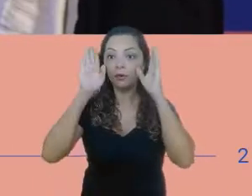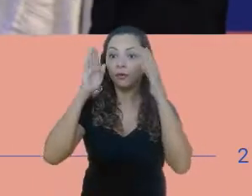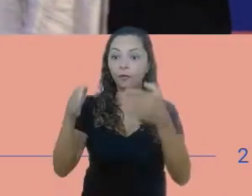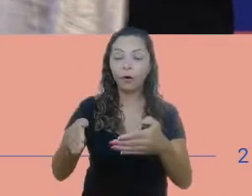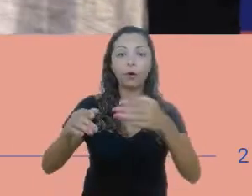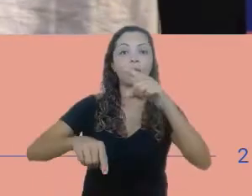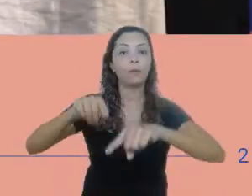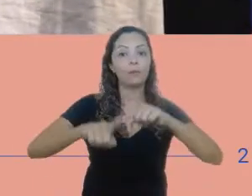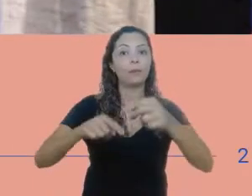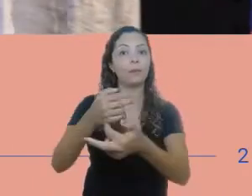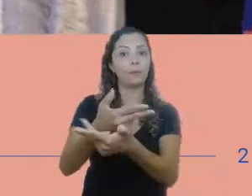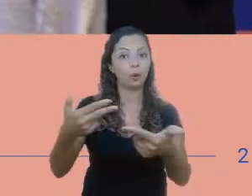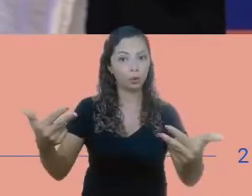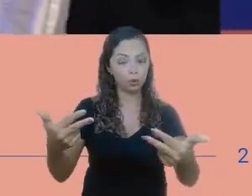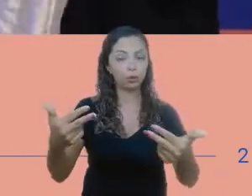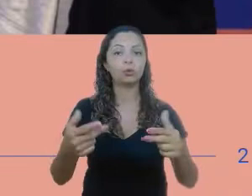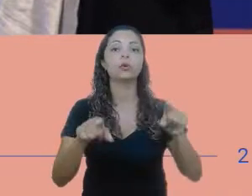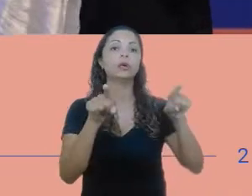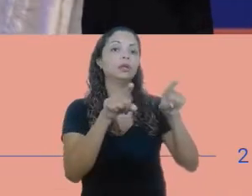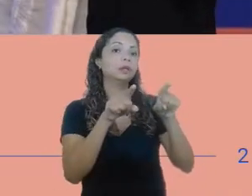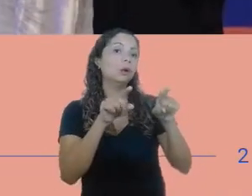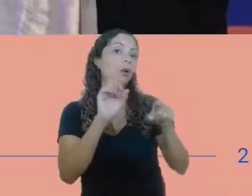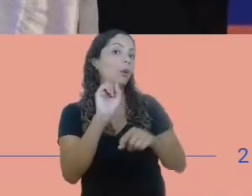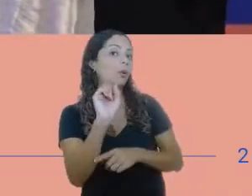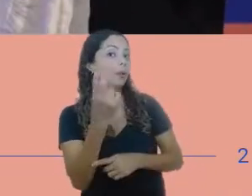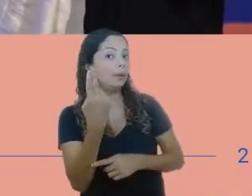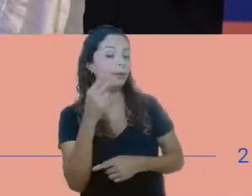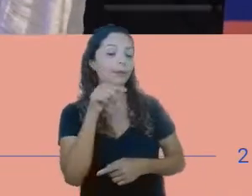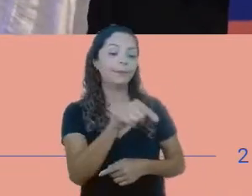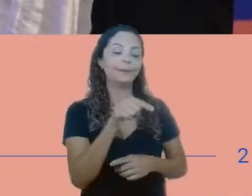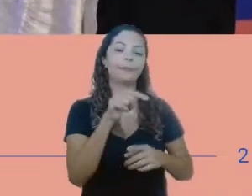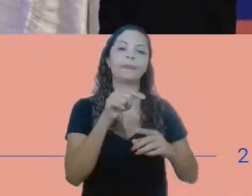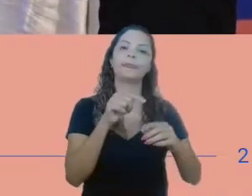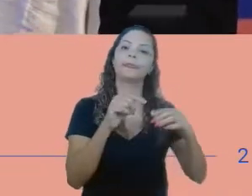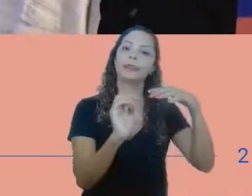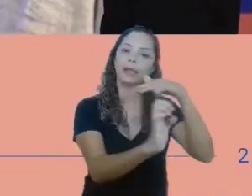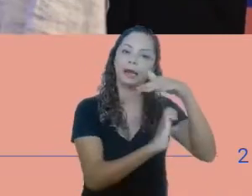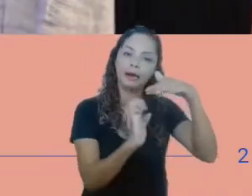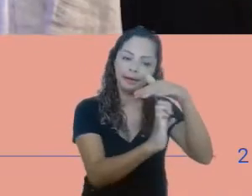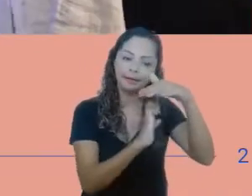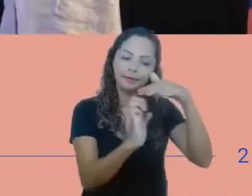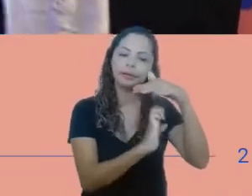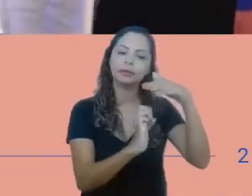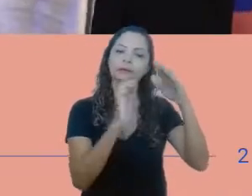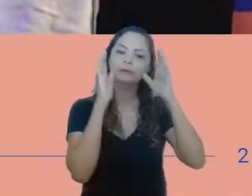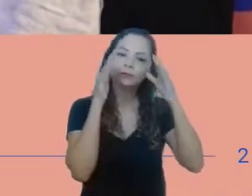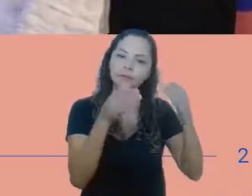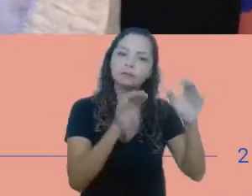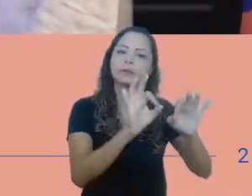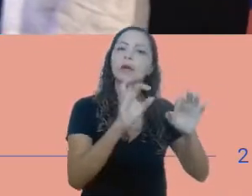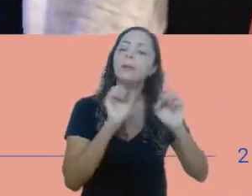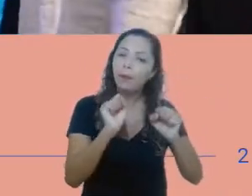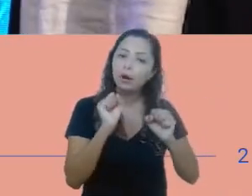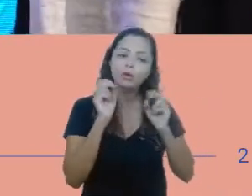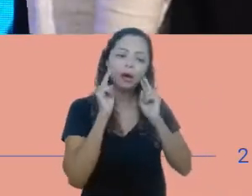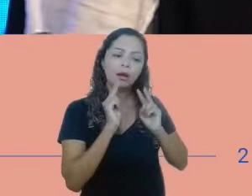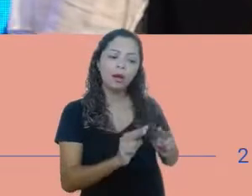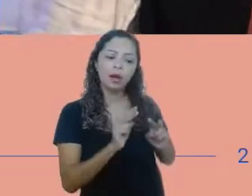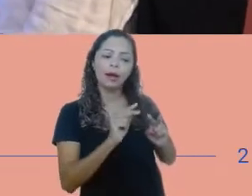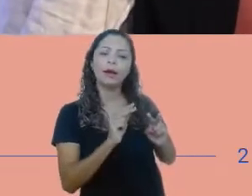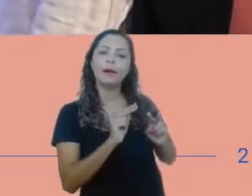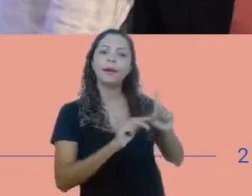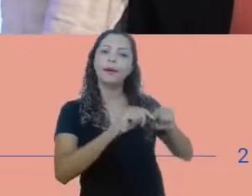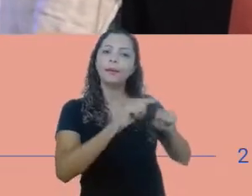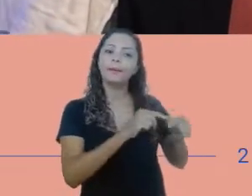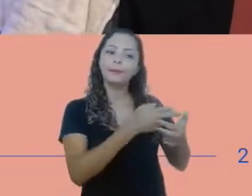perspectiva a ação então você pode olhar matéria-prima você pode olhar produto Mas também você pode olhar para fora